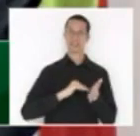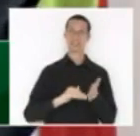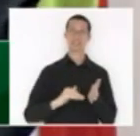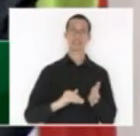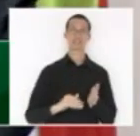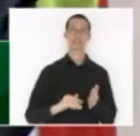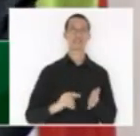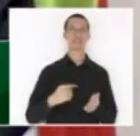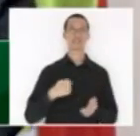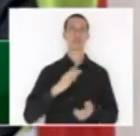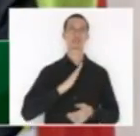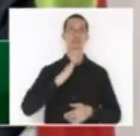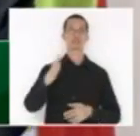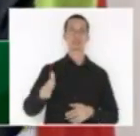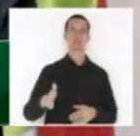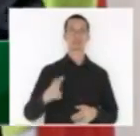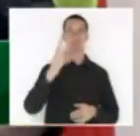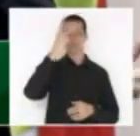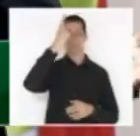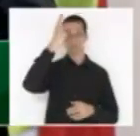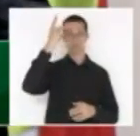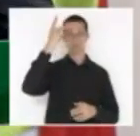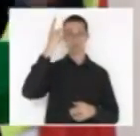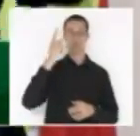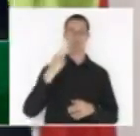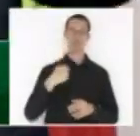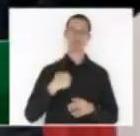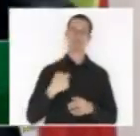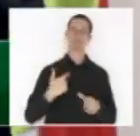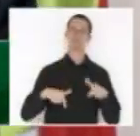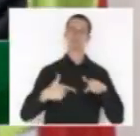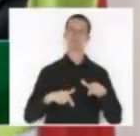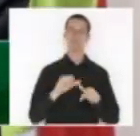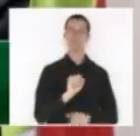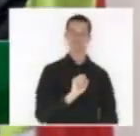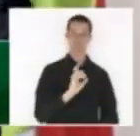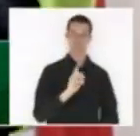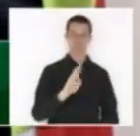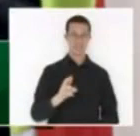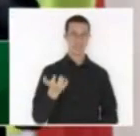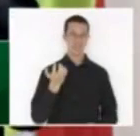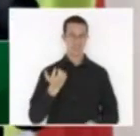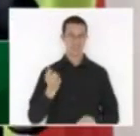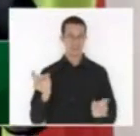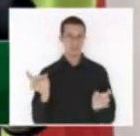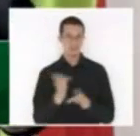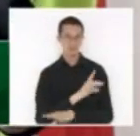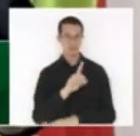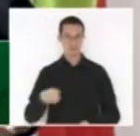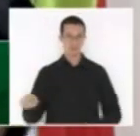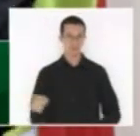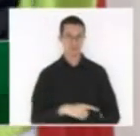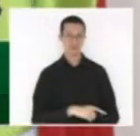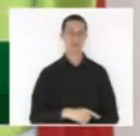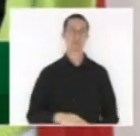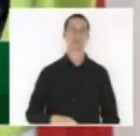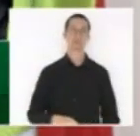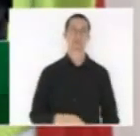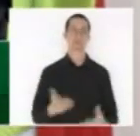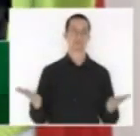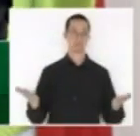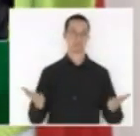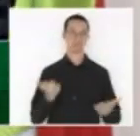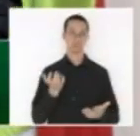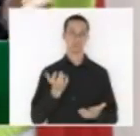lá, tem gente, eu trabalho na SDR, pois é, ouvi que vocês querem extinguir. Digo, nós queremos que aplique bem, você não vai perder